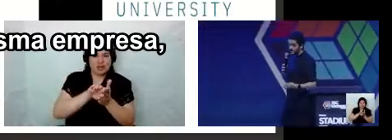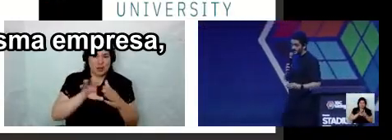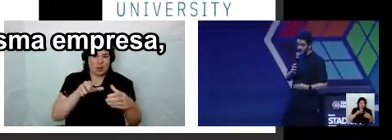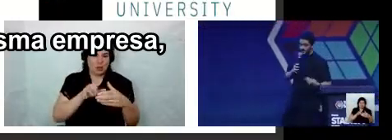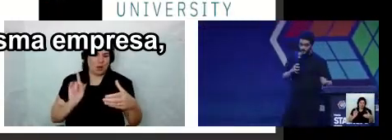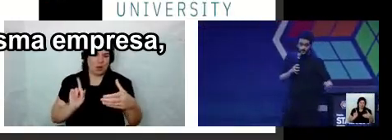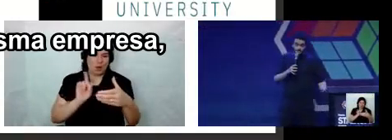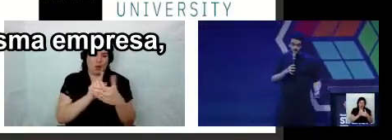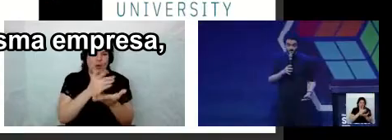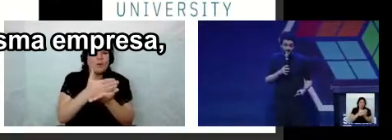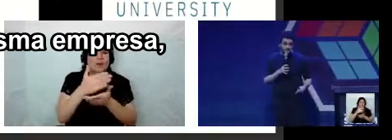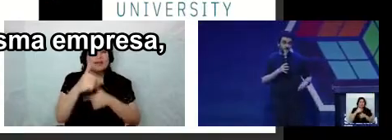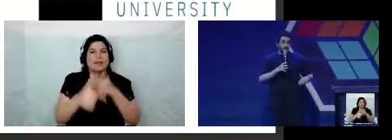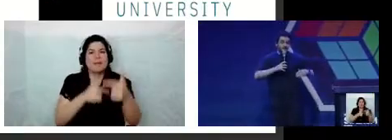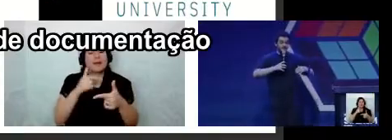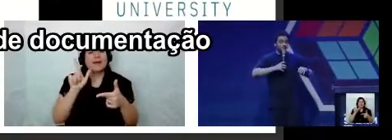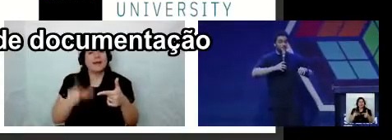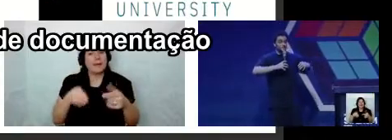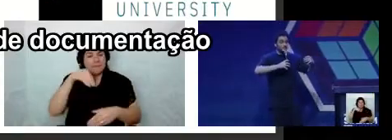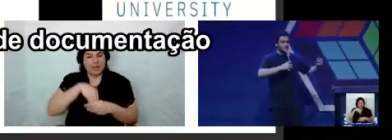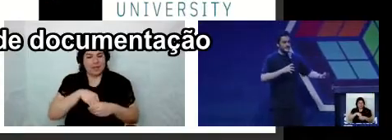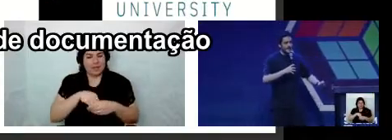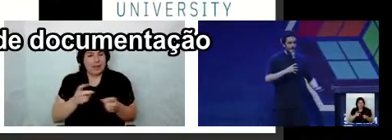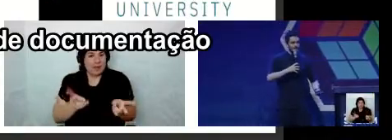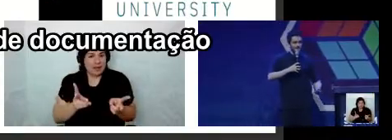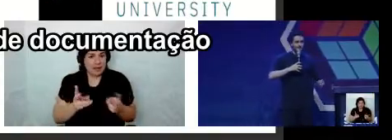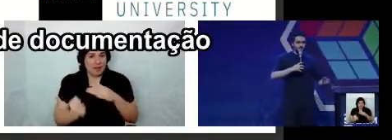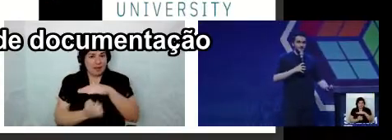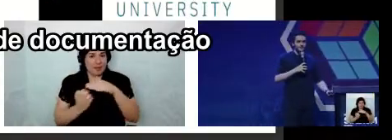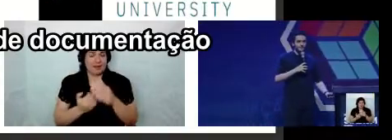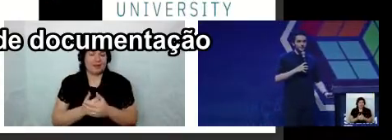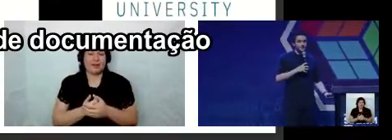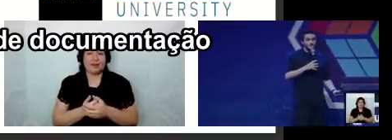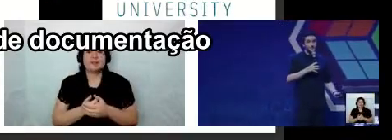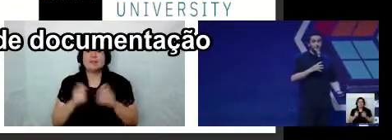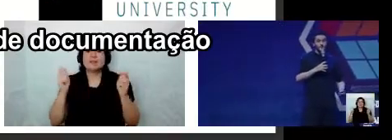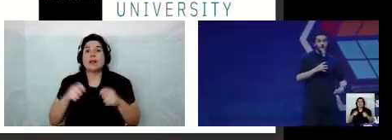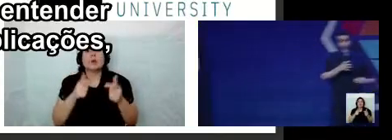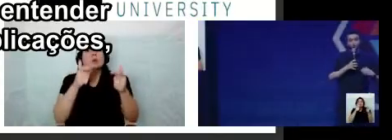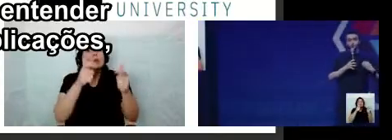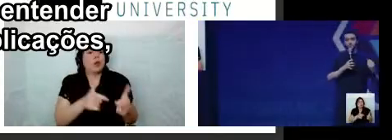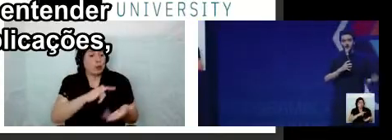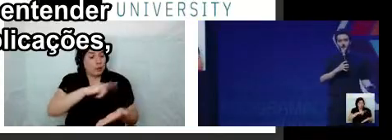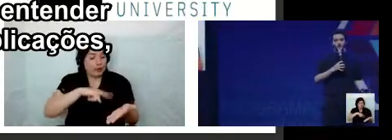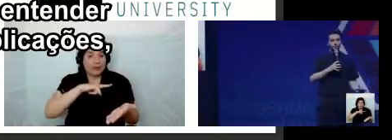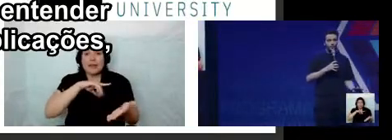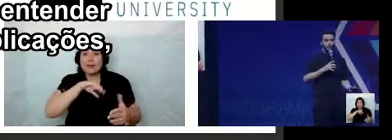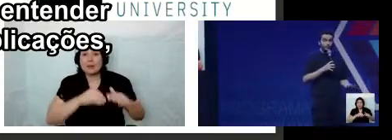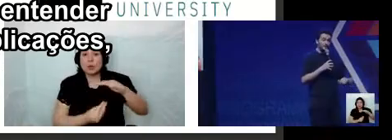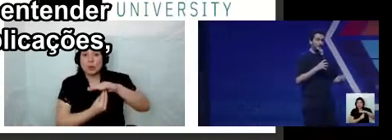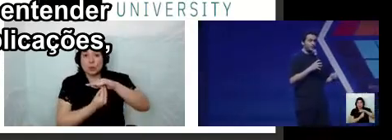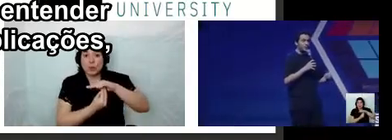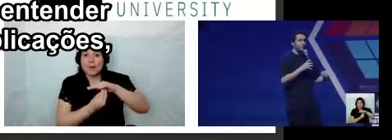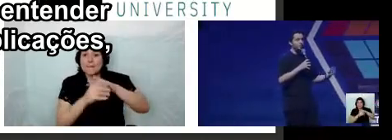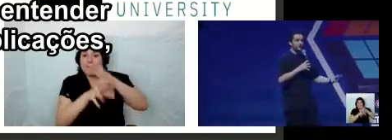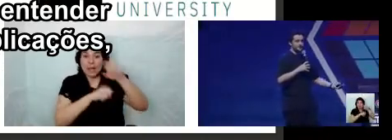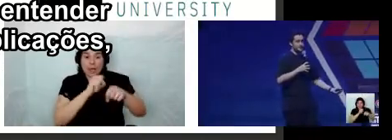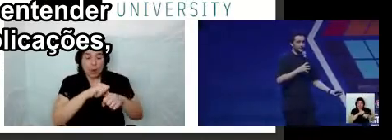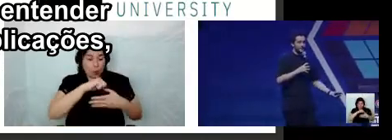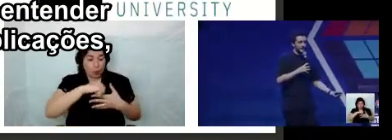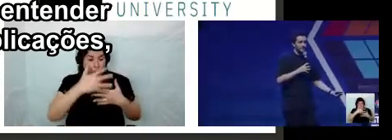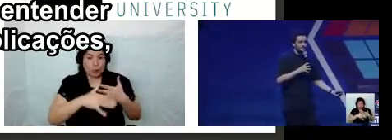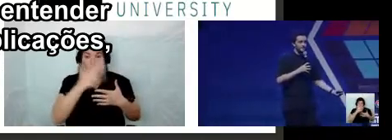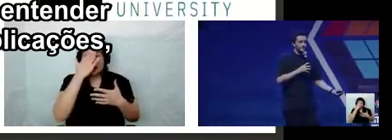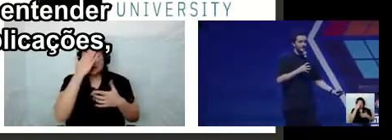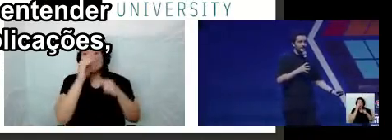uma transição lateral dentro da mesma empresa, elas possam acessar esse repositório de documentação e consumir aquele conteúdo e entender qual que é o